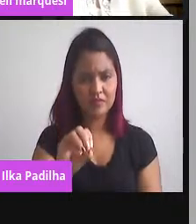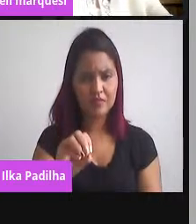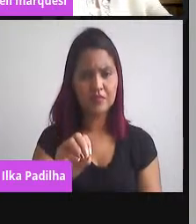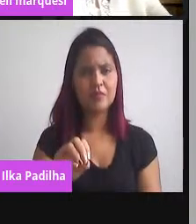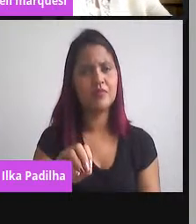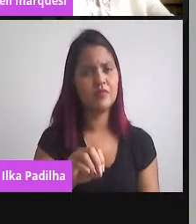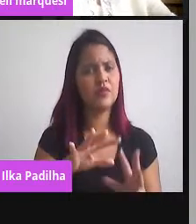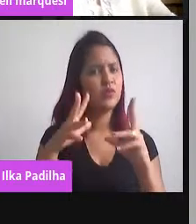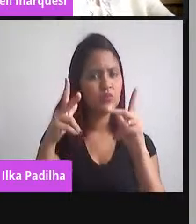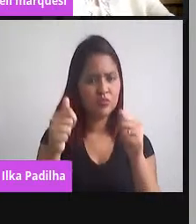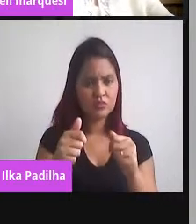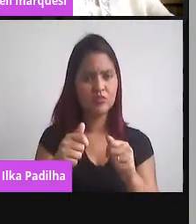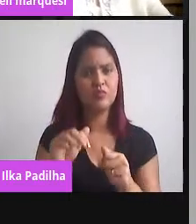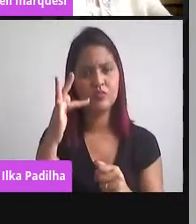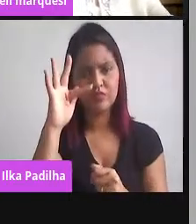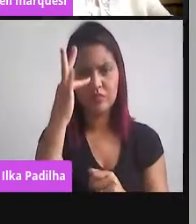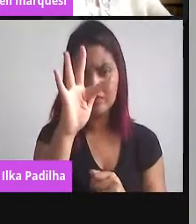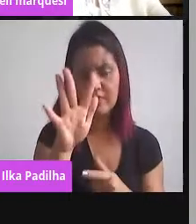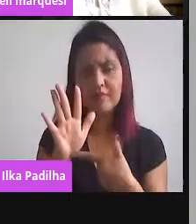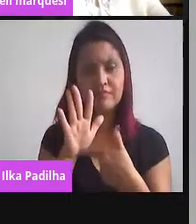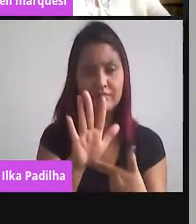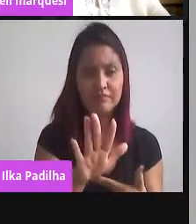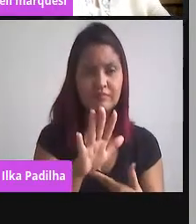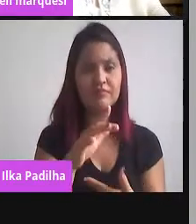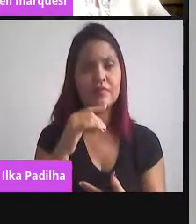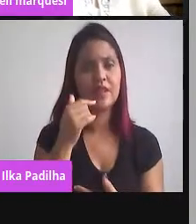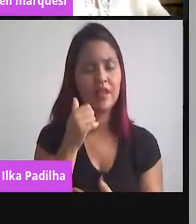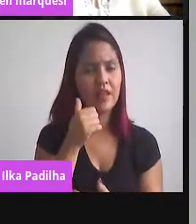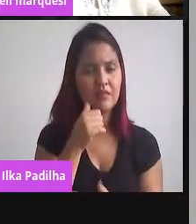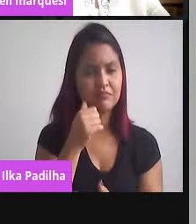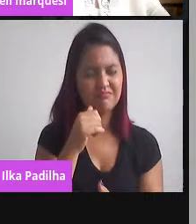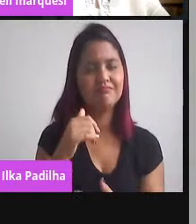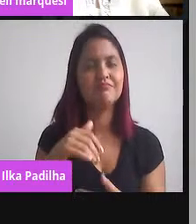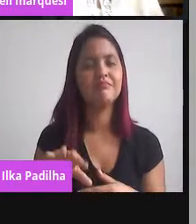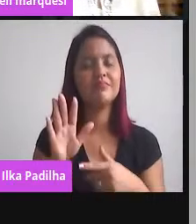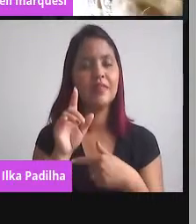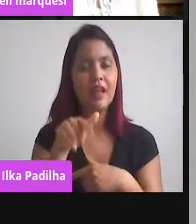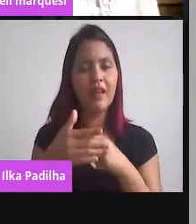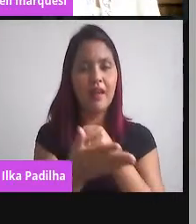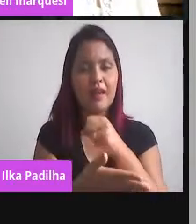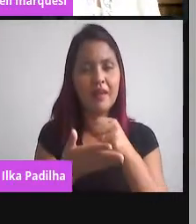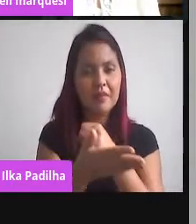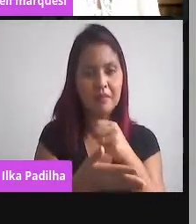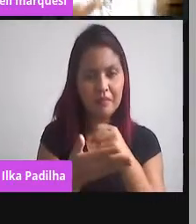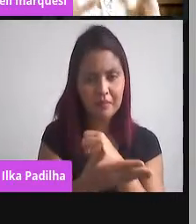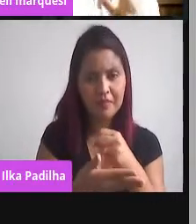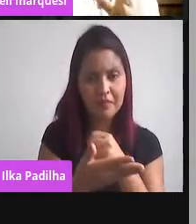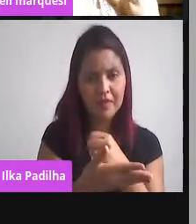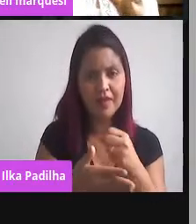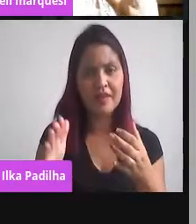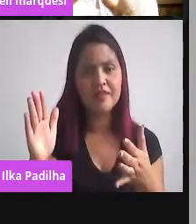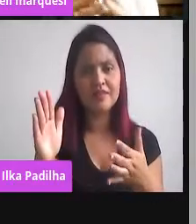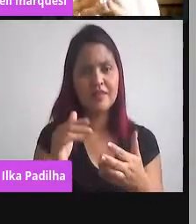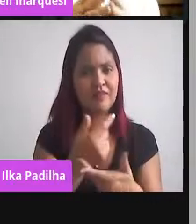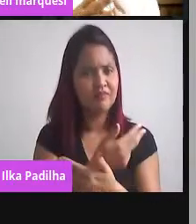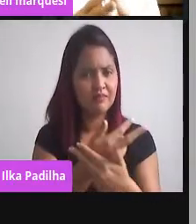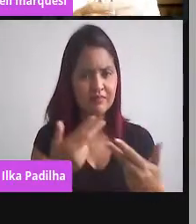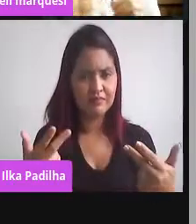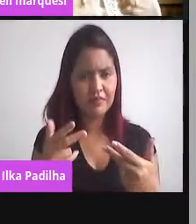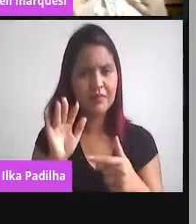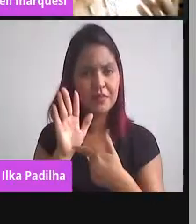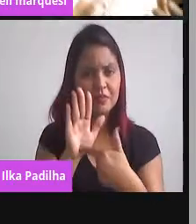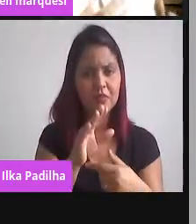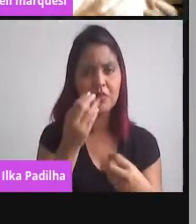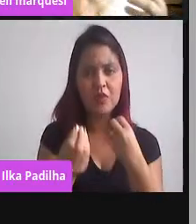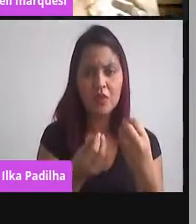que ela faz, né, em que ela também toma por base os trabalhos de Van Dijk e vai mostrando como que nós